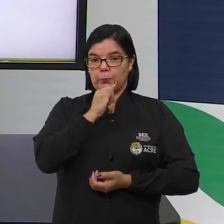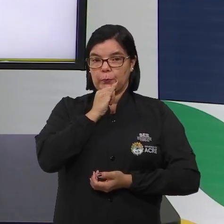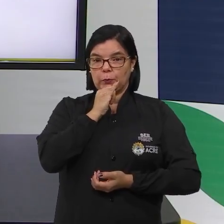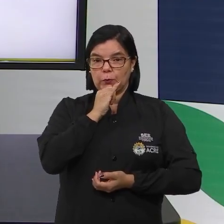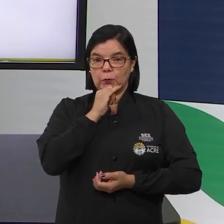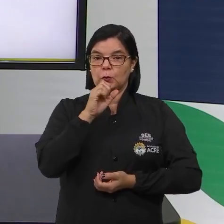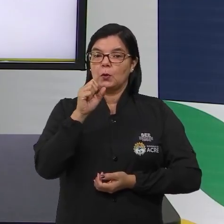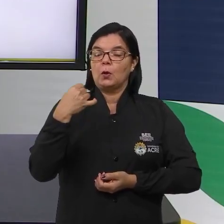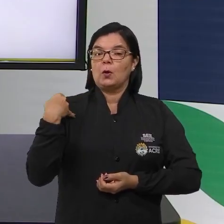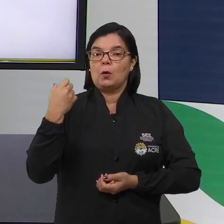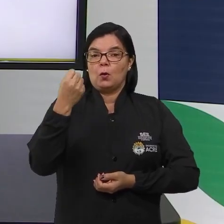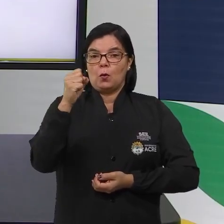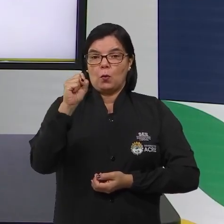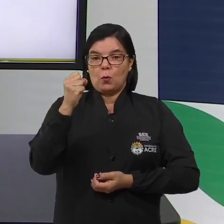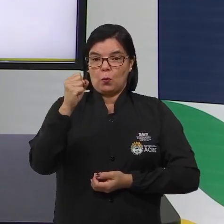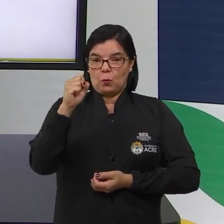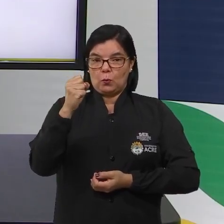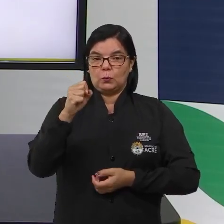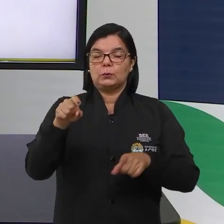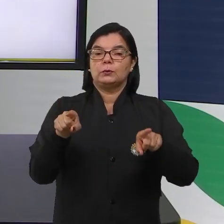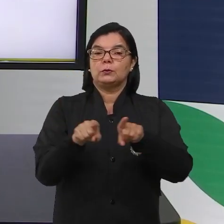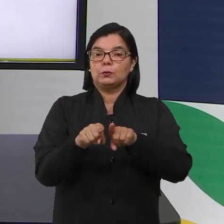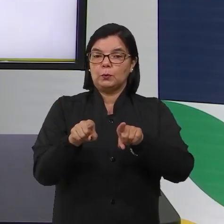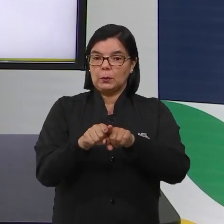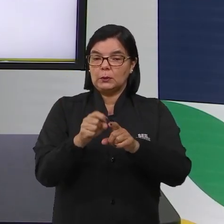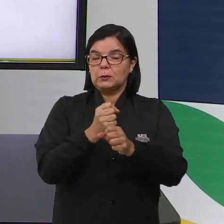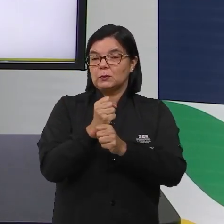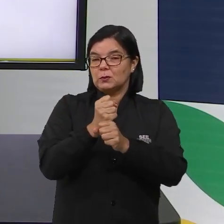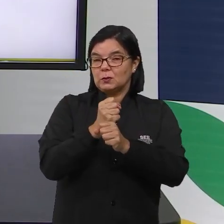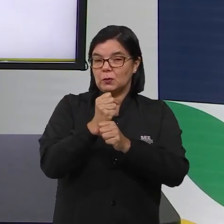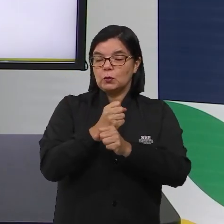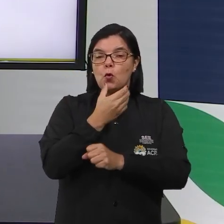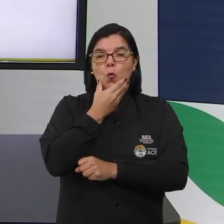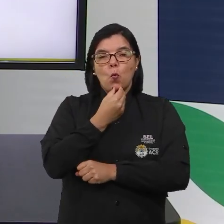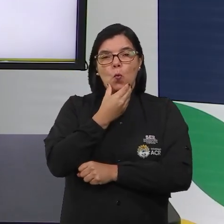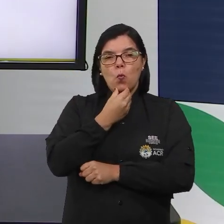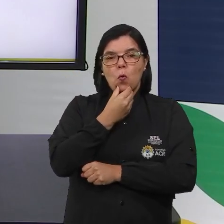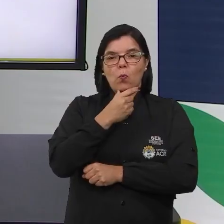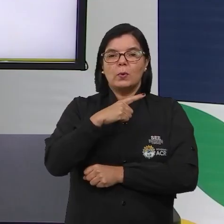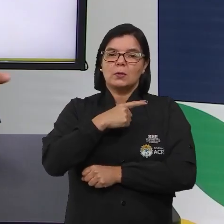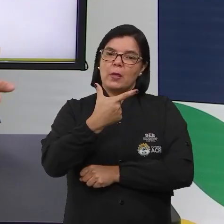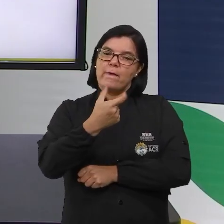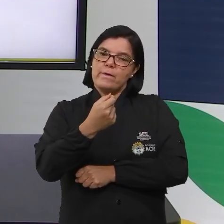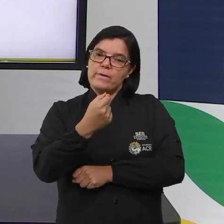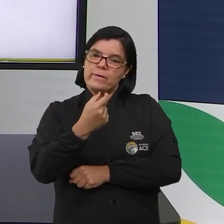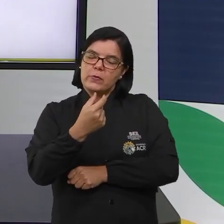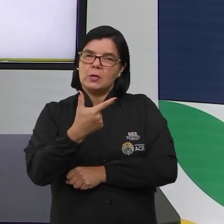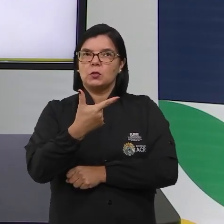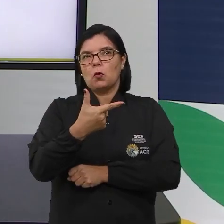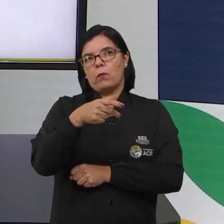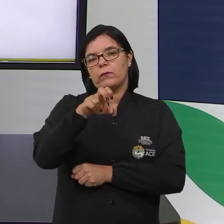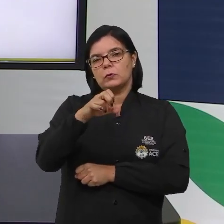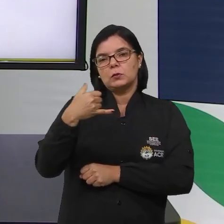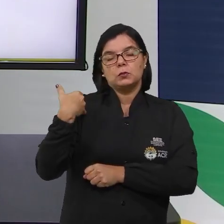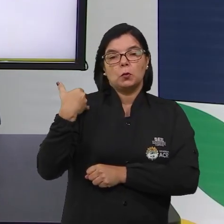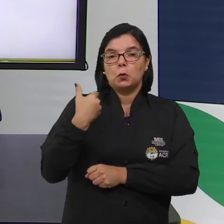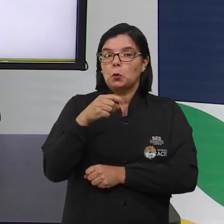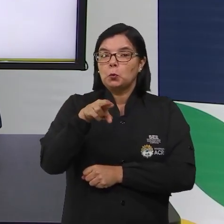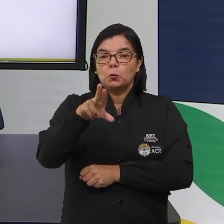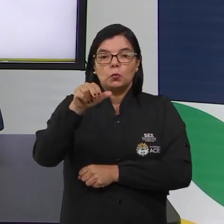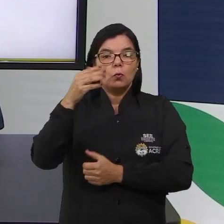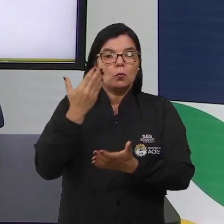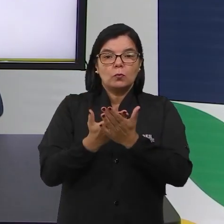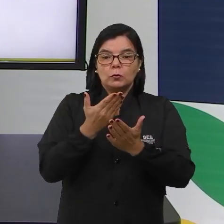passei 8 anos fazendo exegese. E aquele indivíduo que tem 20 anos ou 25 anos, que nunca